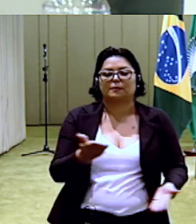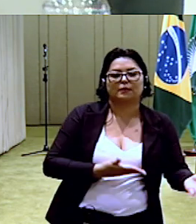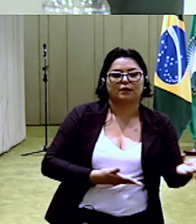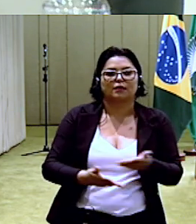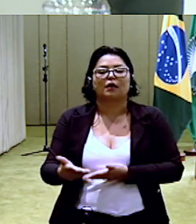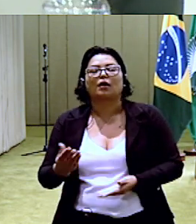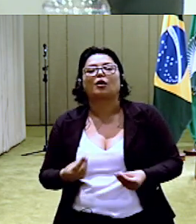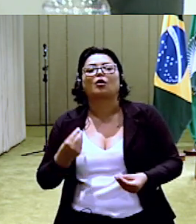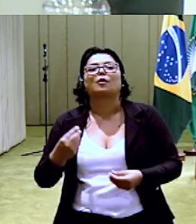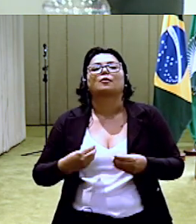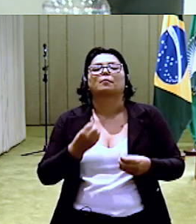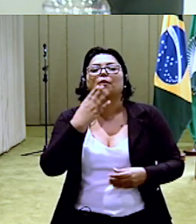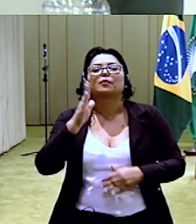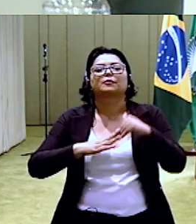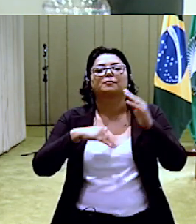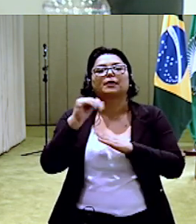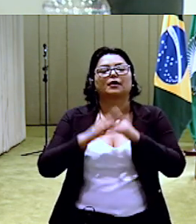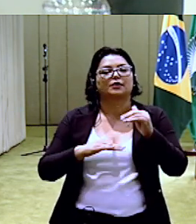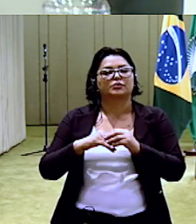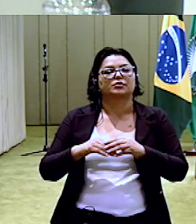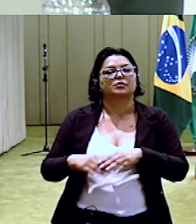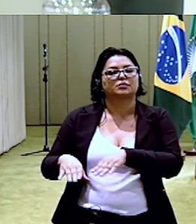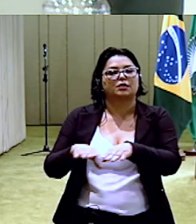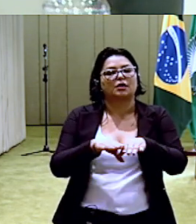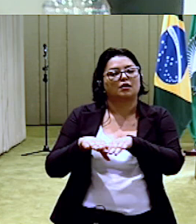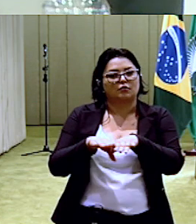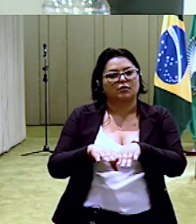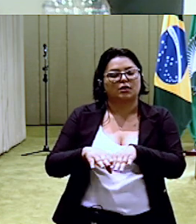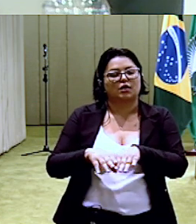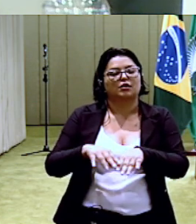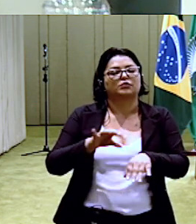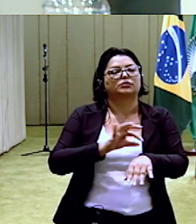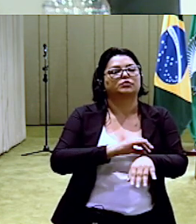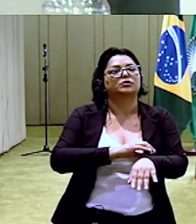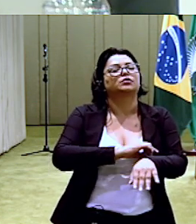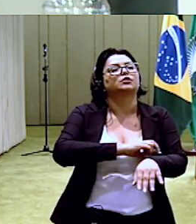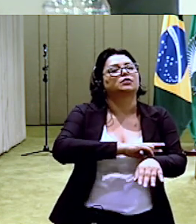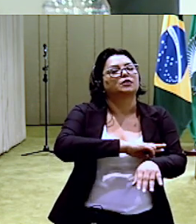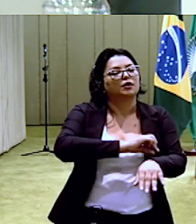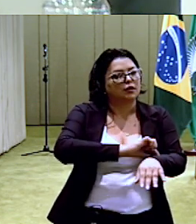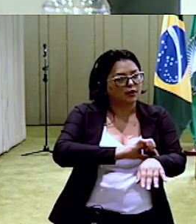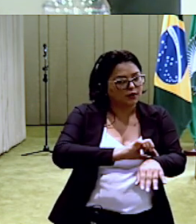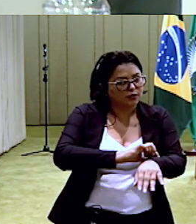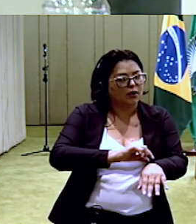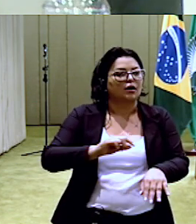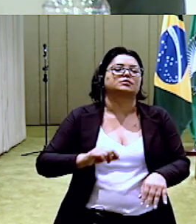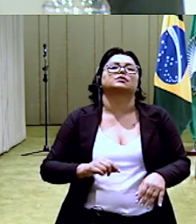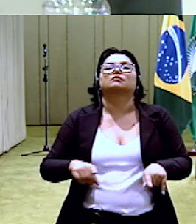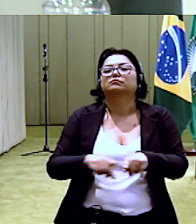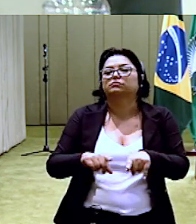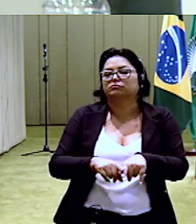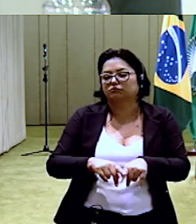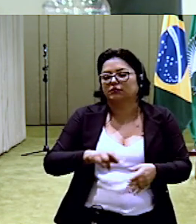intercambiarmos impressões sobre boas práticas em relação à equidade étnico-racial e de gênero dessas empresas. Acho que